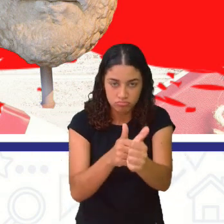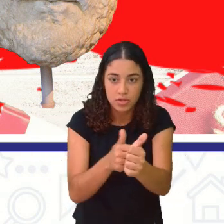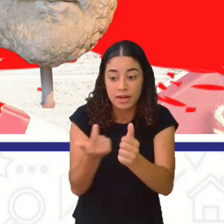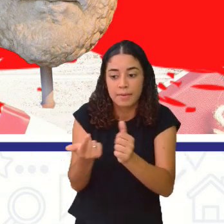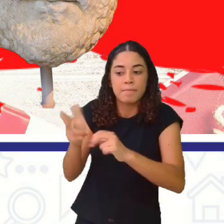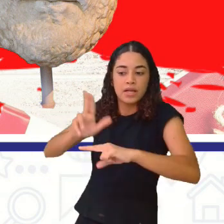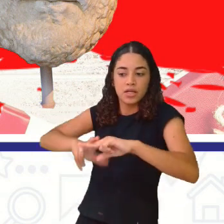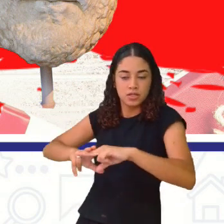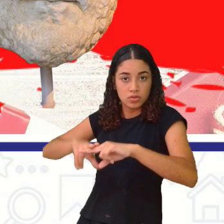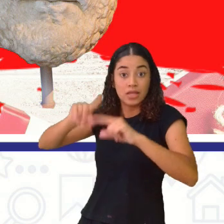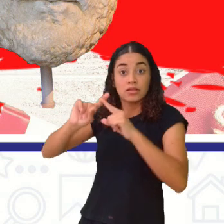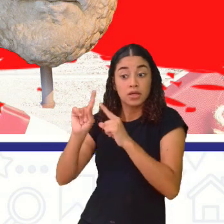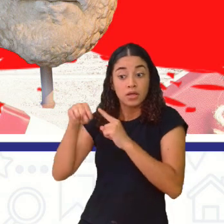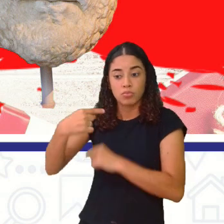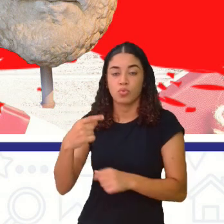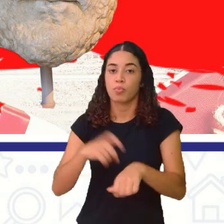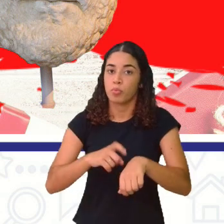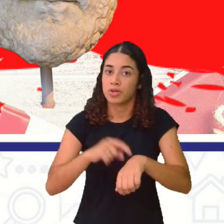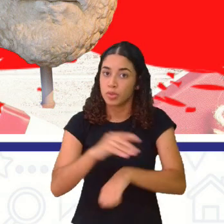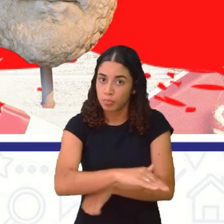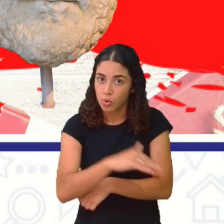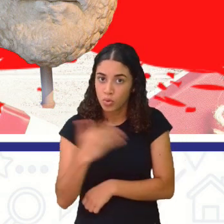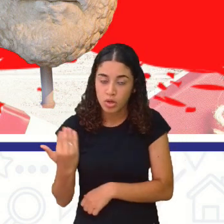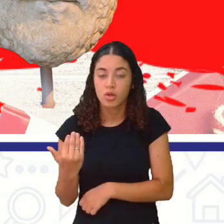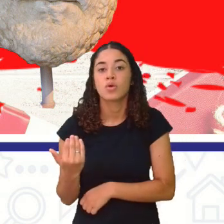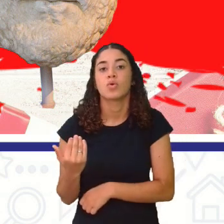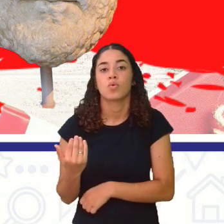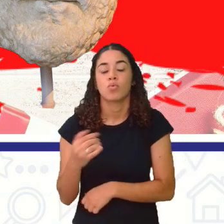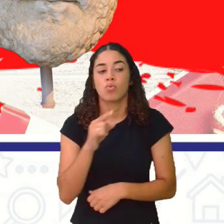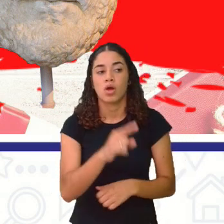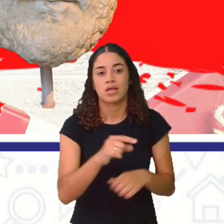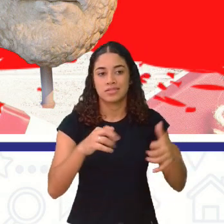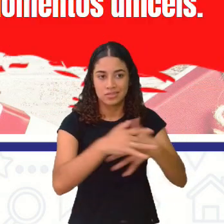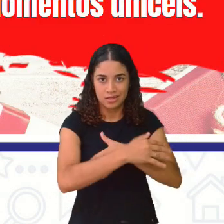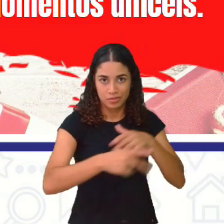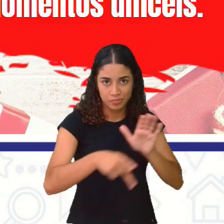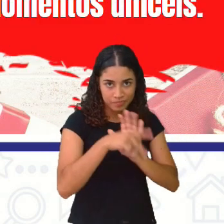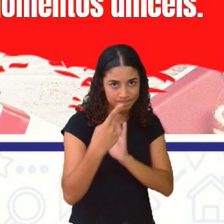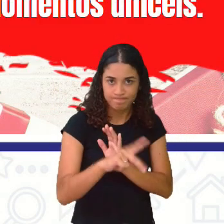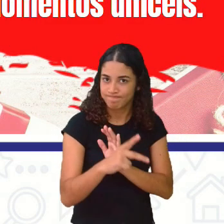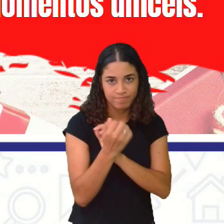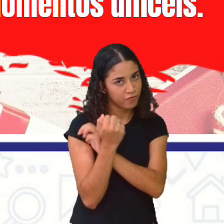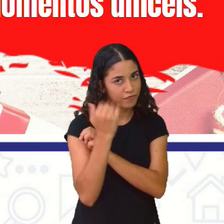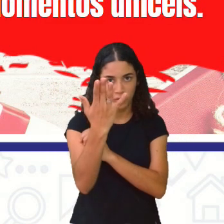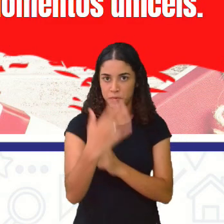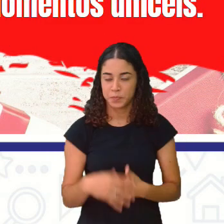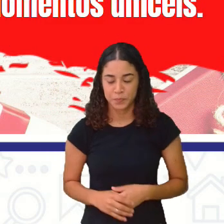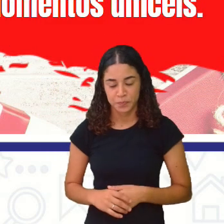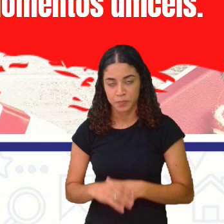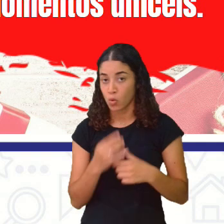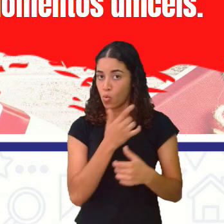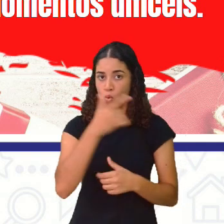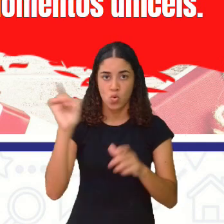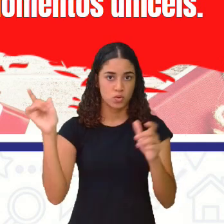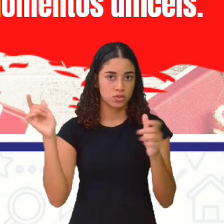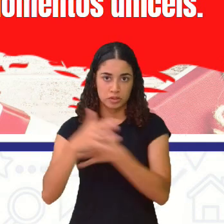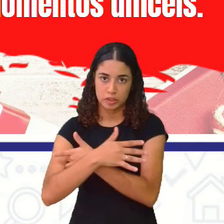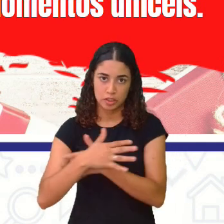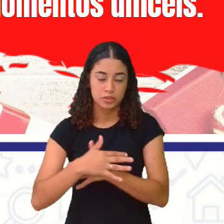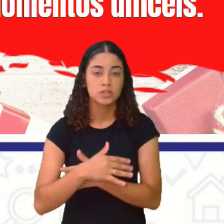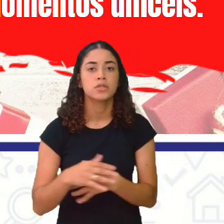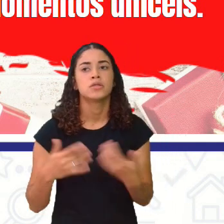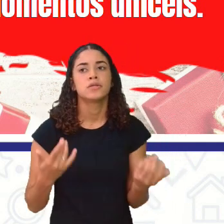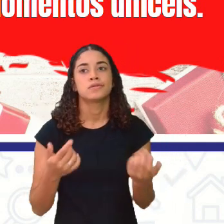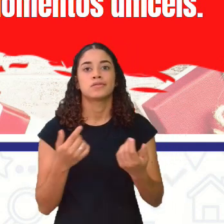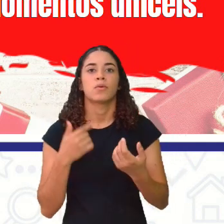Diocleciano e depois, né, quando ele morre, ele vai ser enterrado ali fora da sua cidade. Mas aí, ó, ao longo da